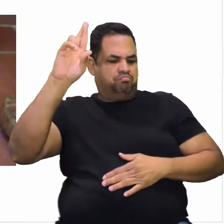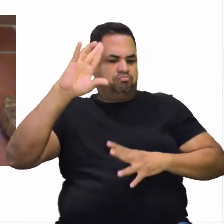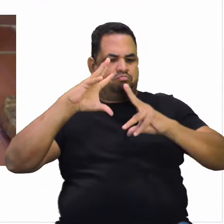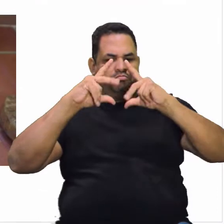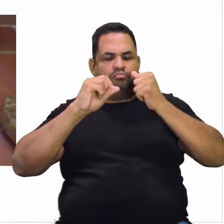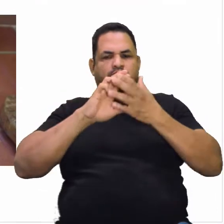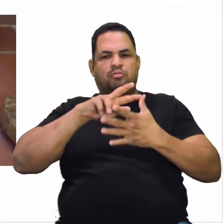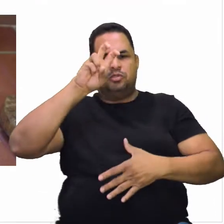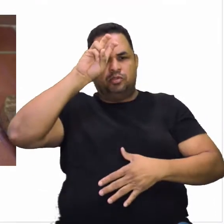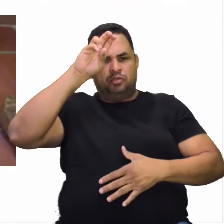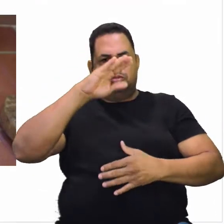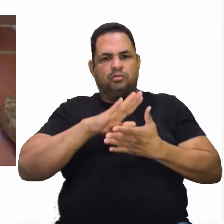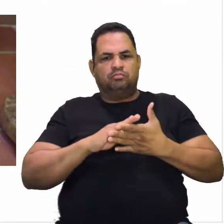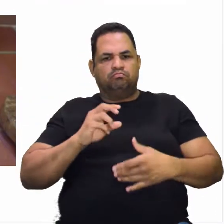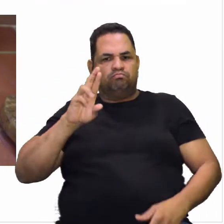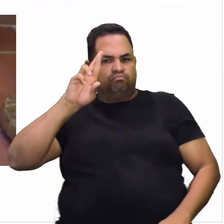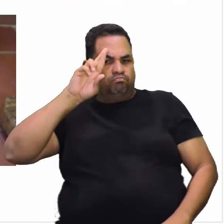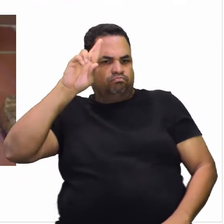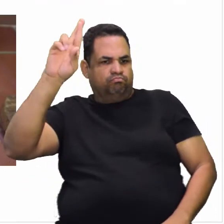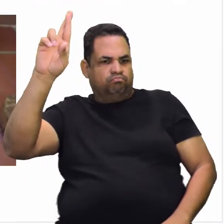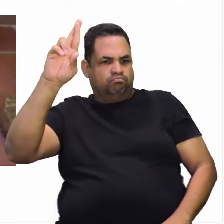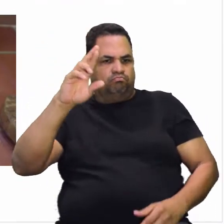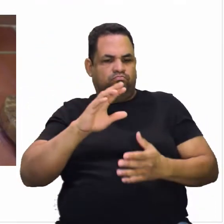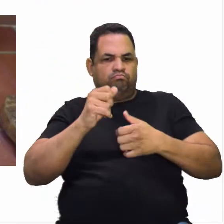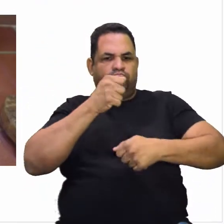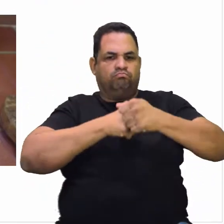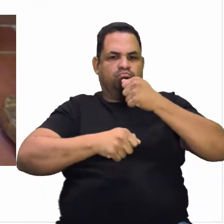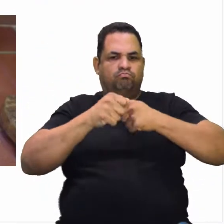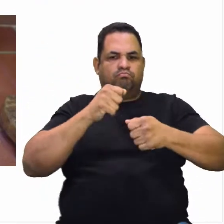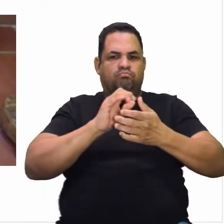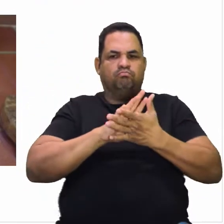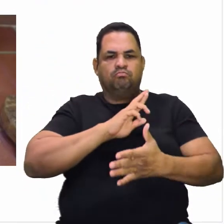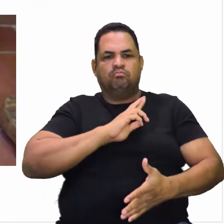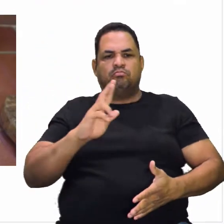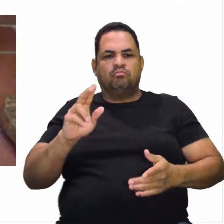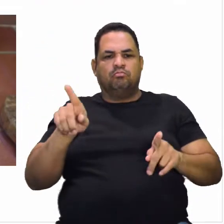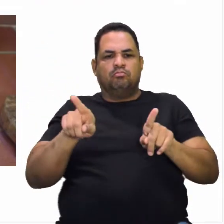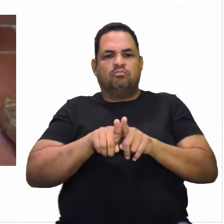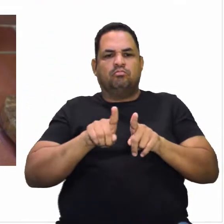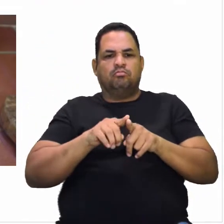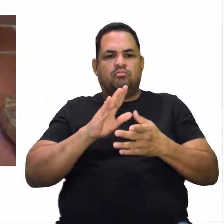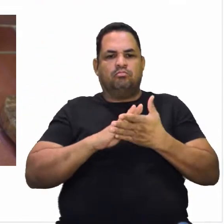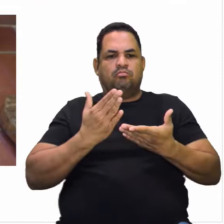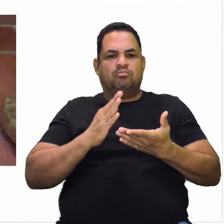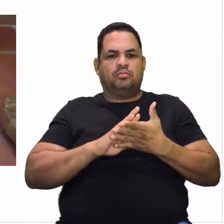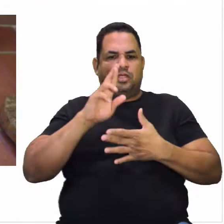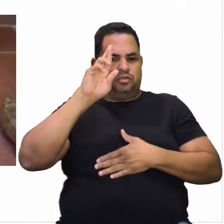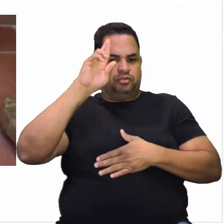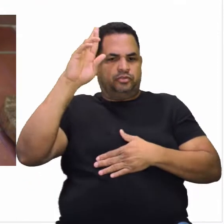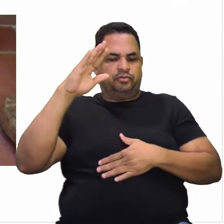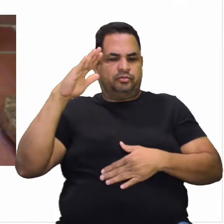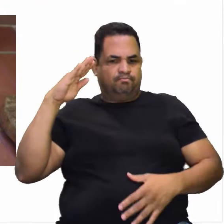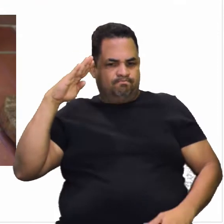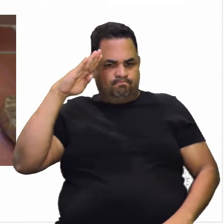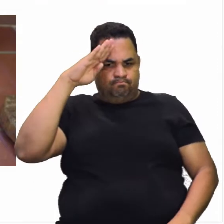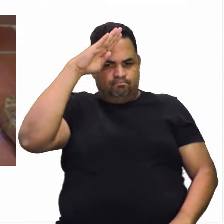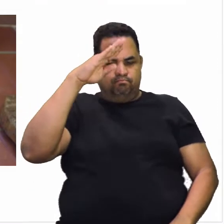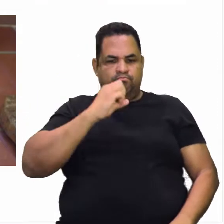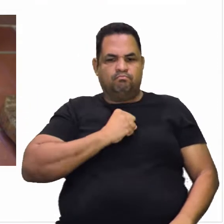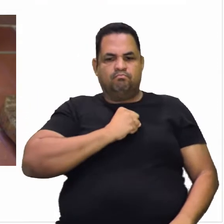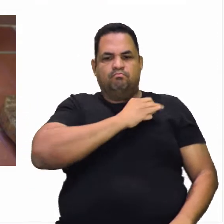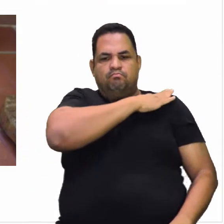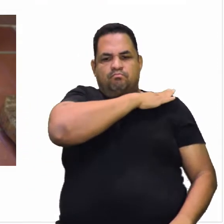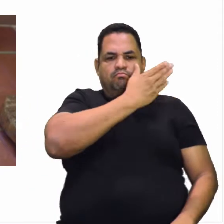chefe da administração dos cultos religiosos e também comandava o exército. Aqui eu coloquei algumas